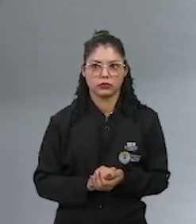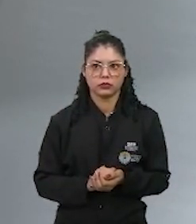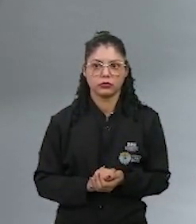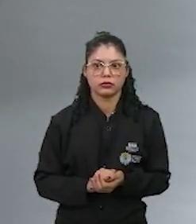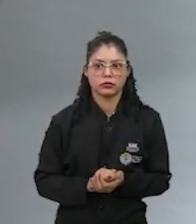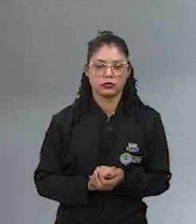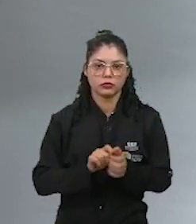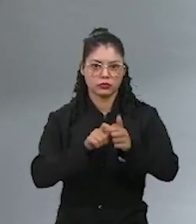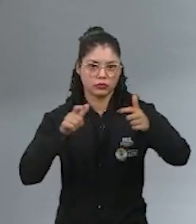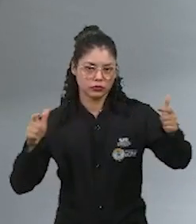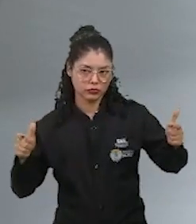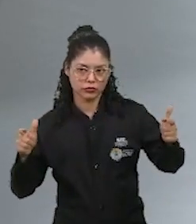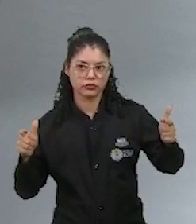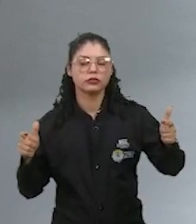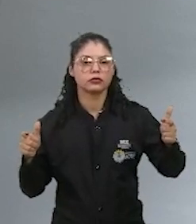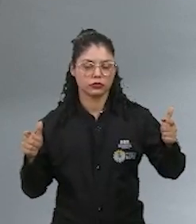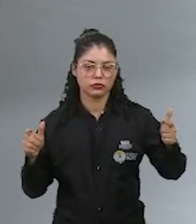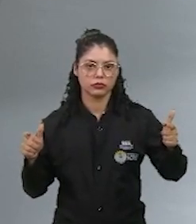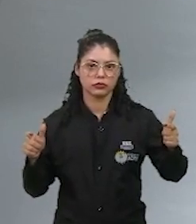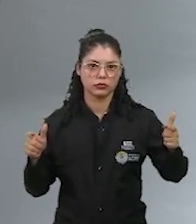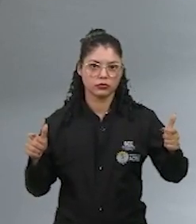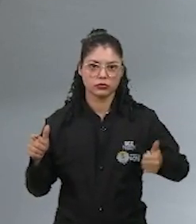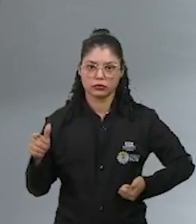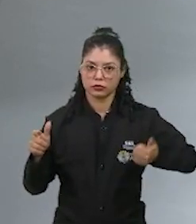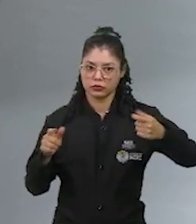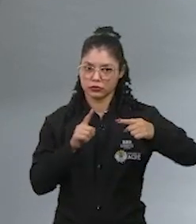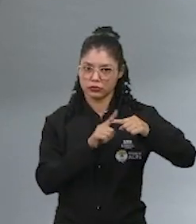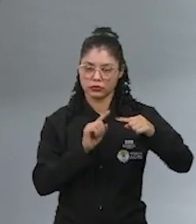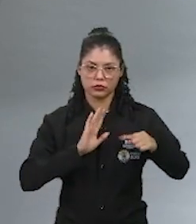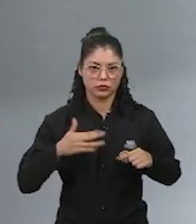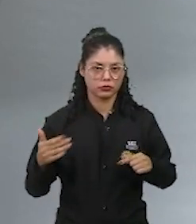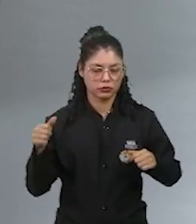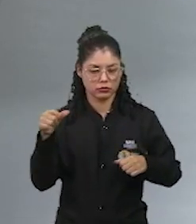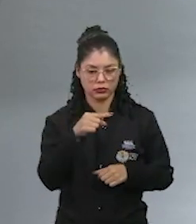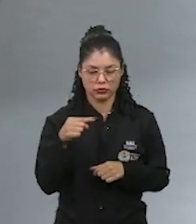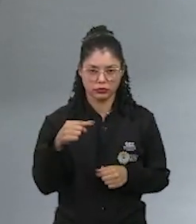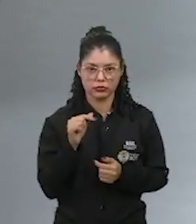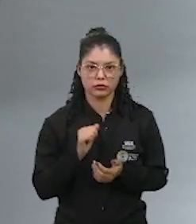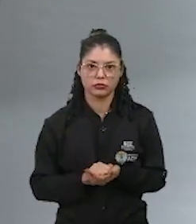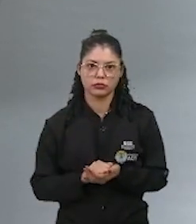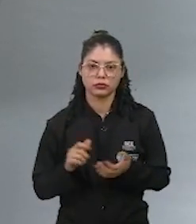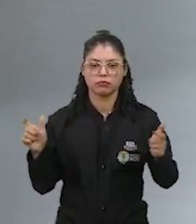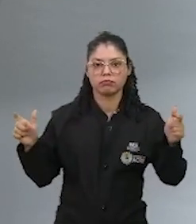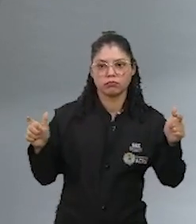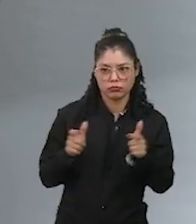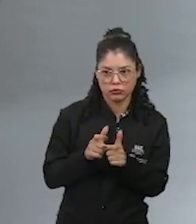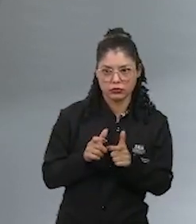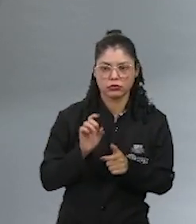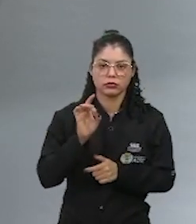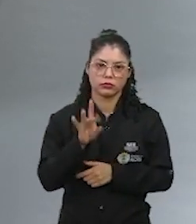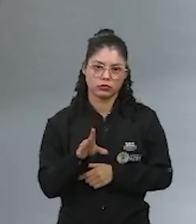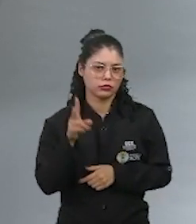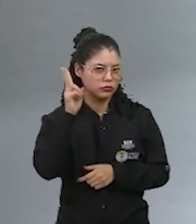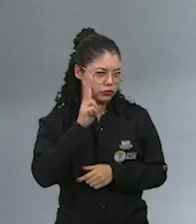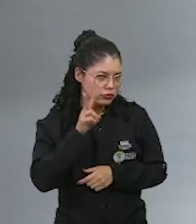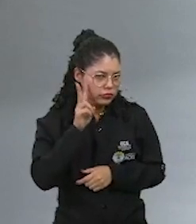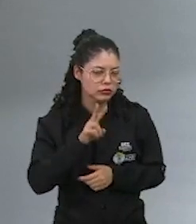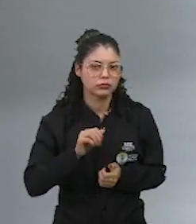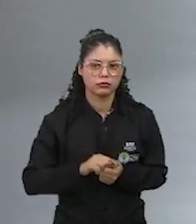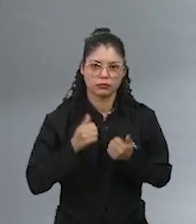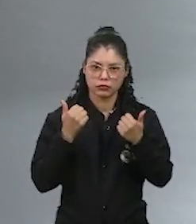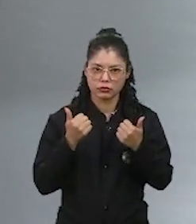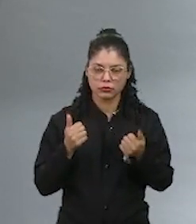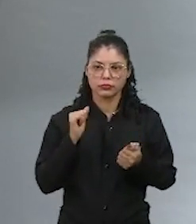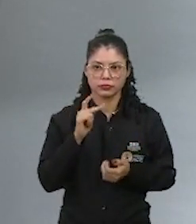inicial, você faz direto, tá bom? Professor, qual é o único cuidado que eu preciso ter? Esse gráfico aqui, ó, eu preciso definir ele como uma